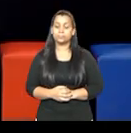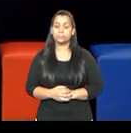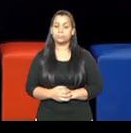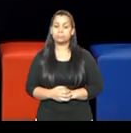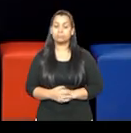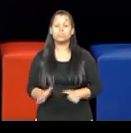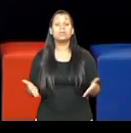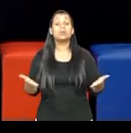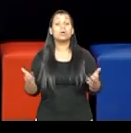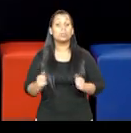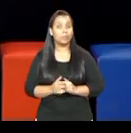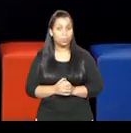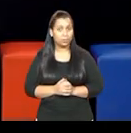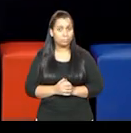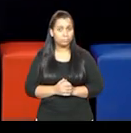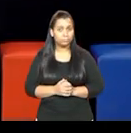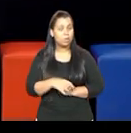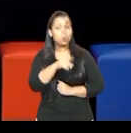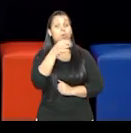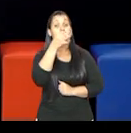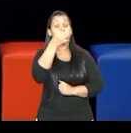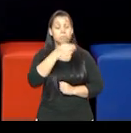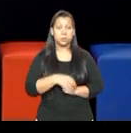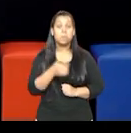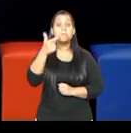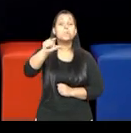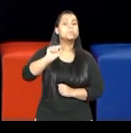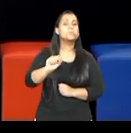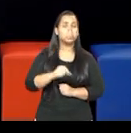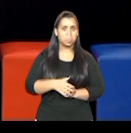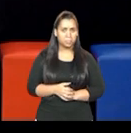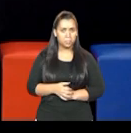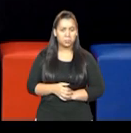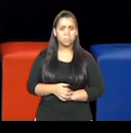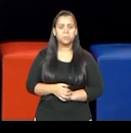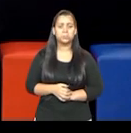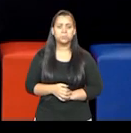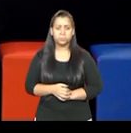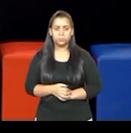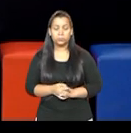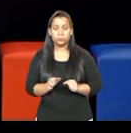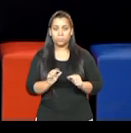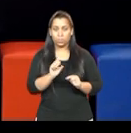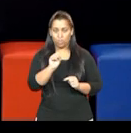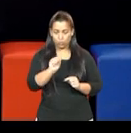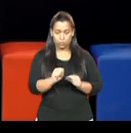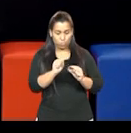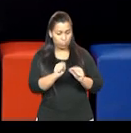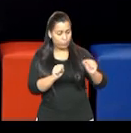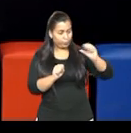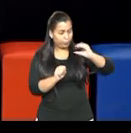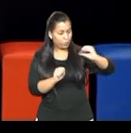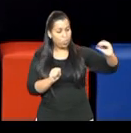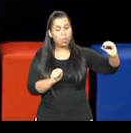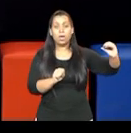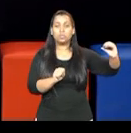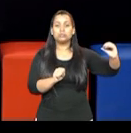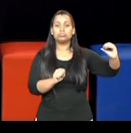E agora, crianças, o que vocês acham? O que tem mais? Tem entre o sul e o oeste. O que vocês